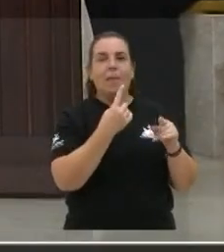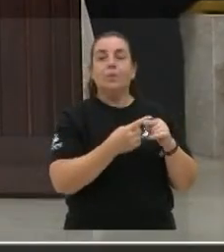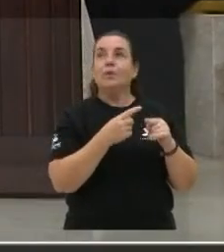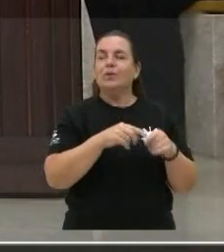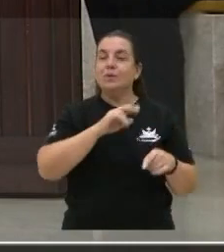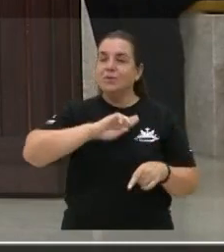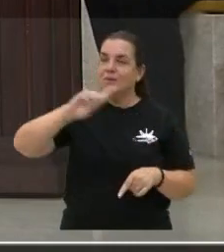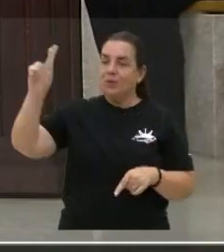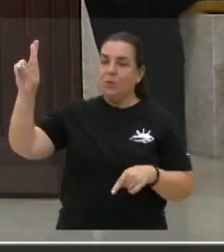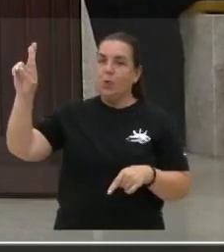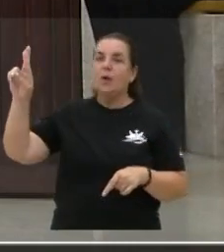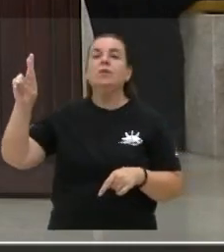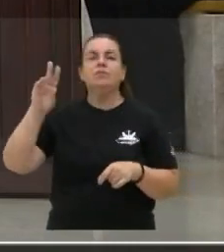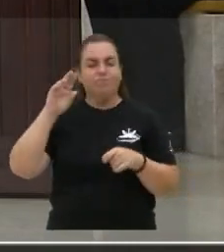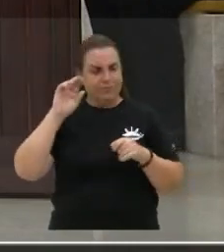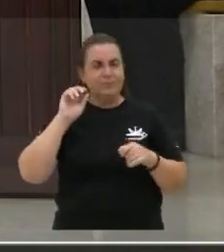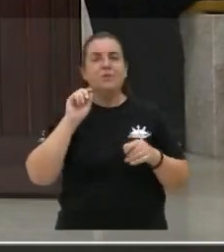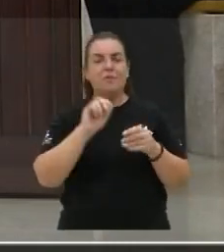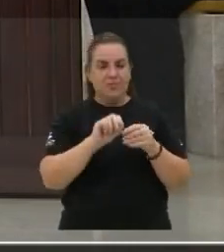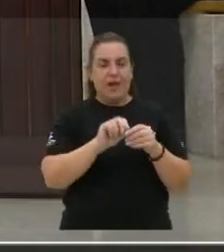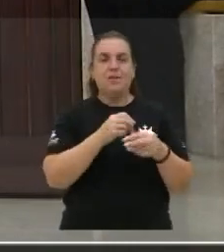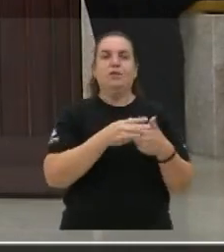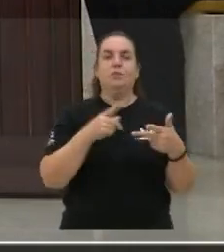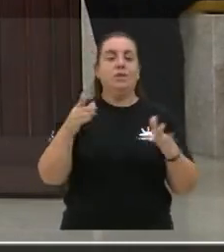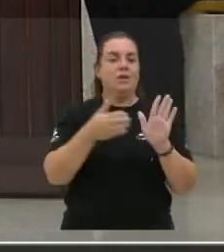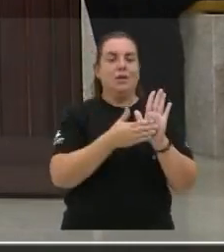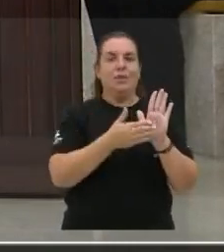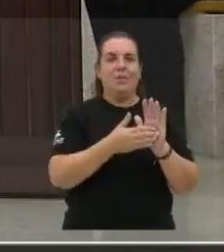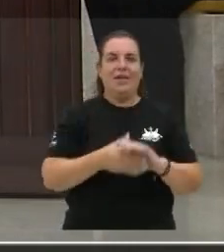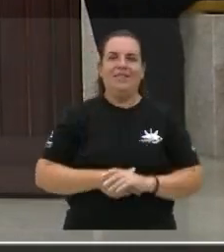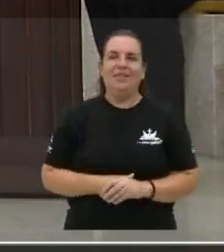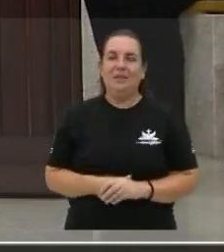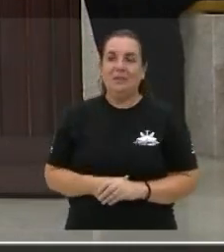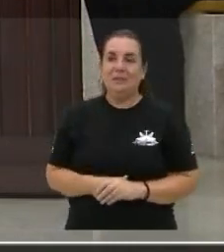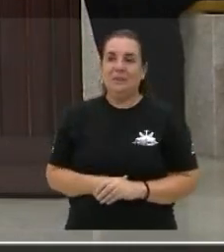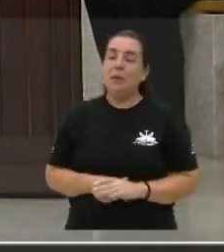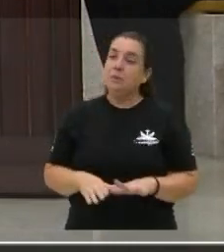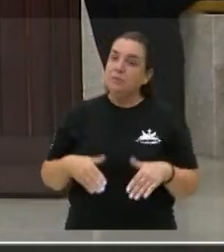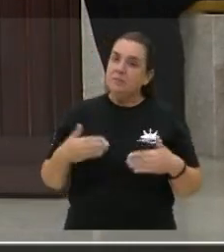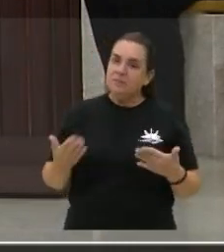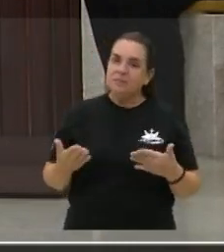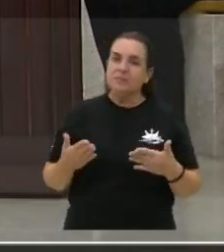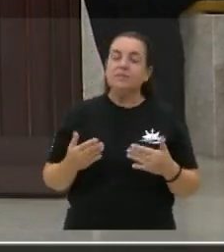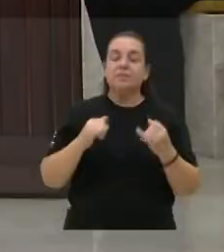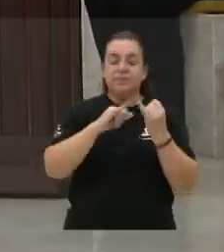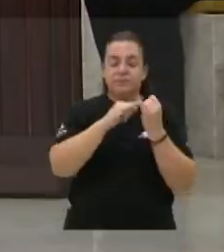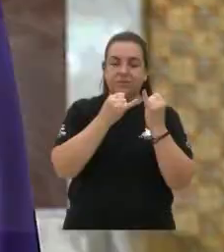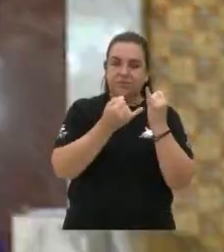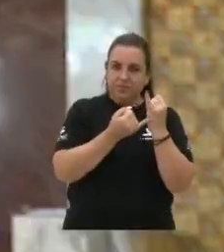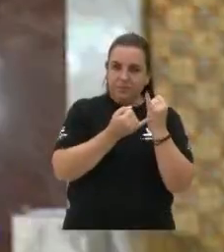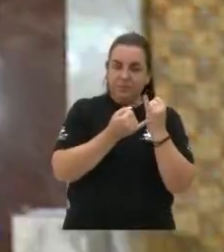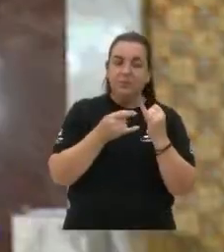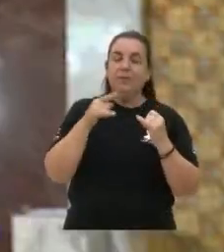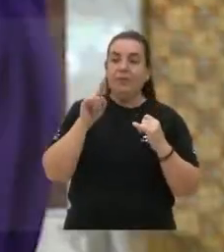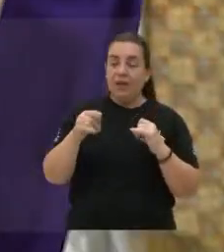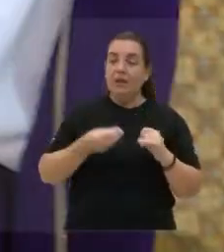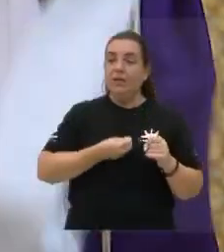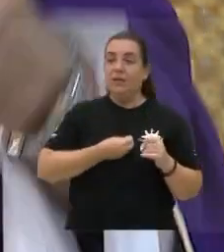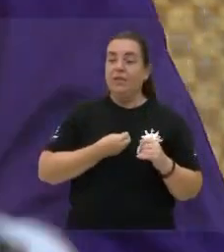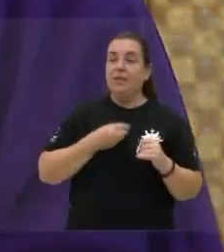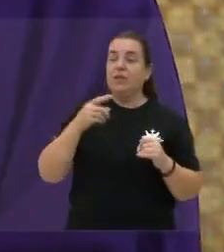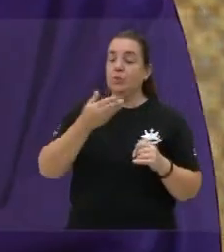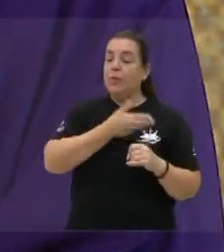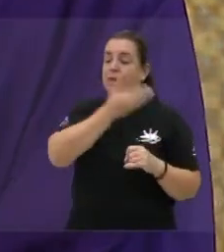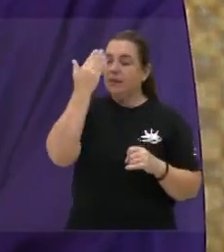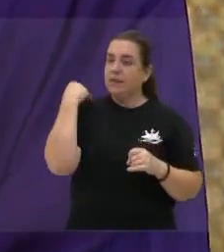Senhor prometeu e cumpre. Portanto, Isabel foi na vida de Maria um